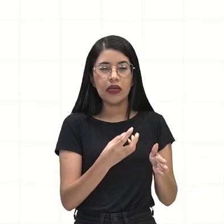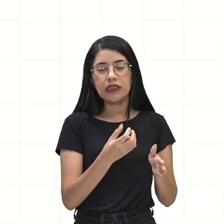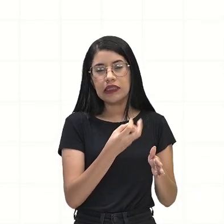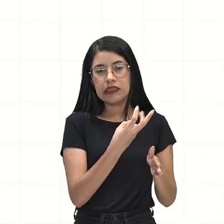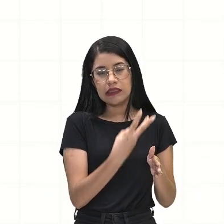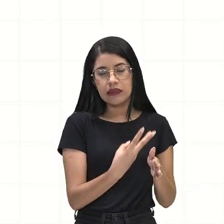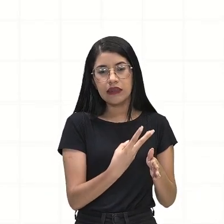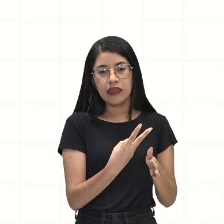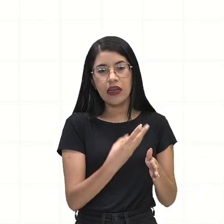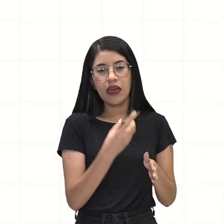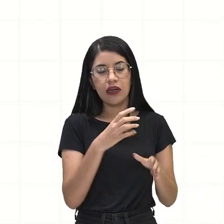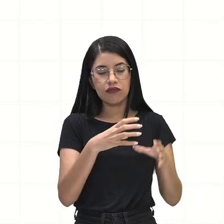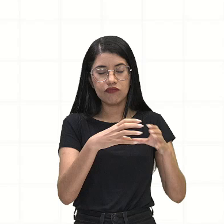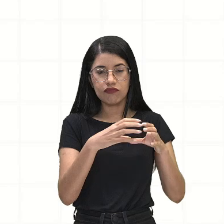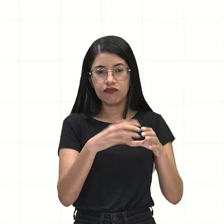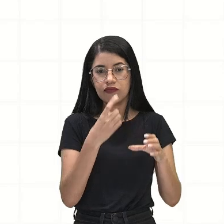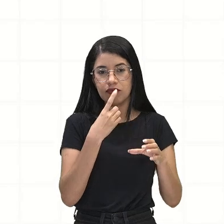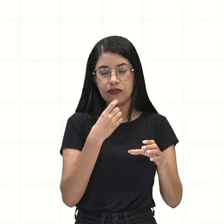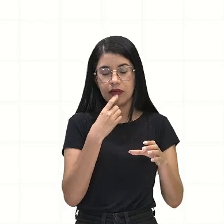bolinhas vermelhas